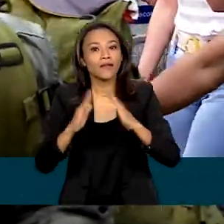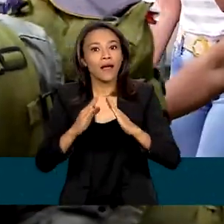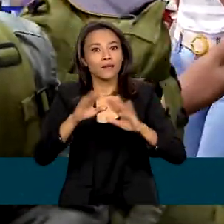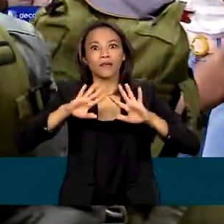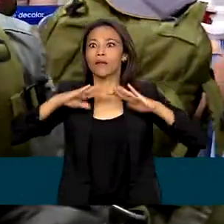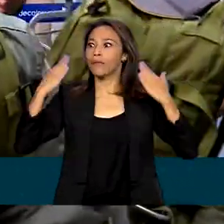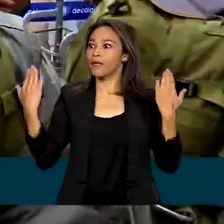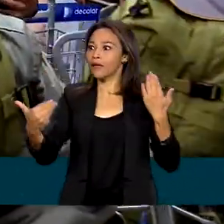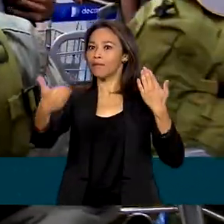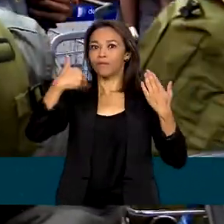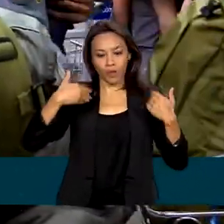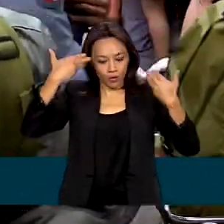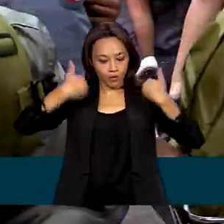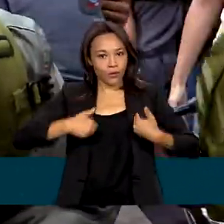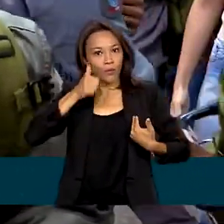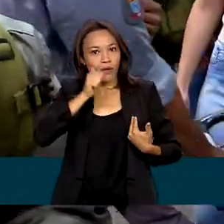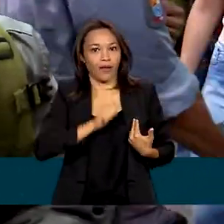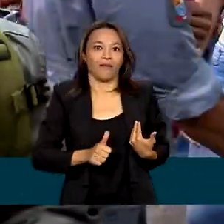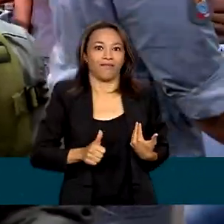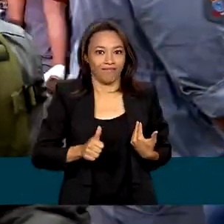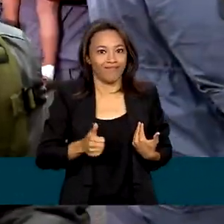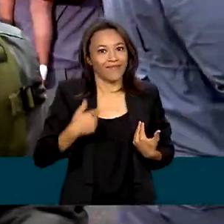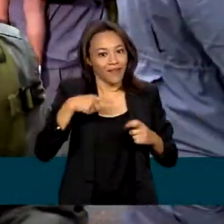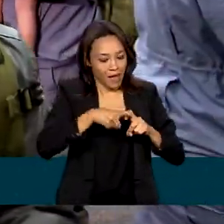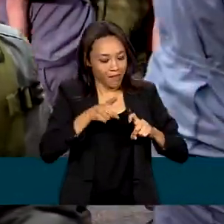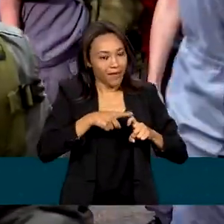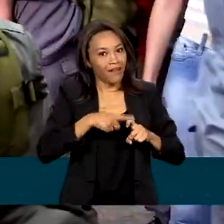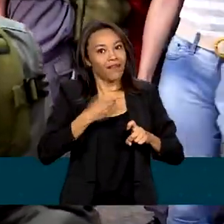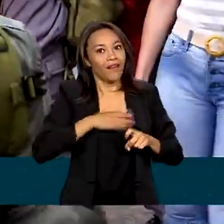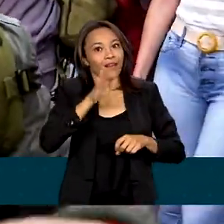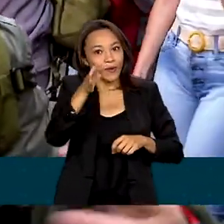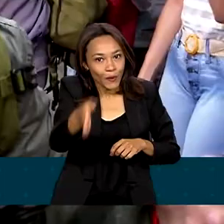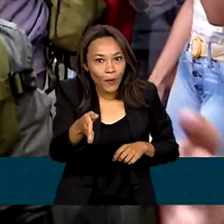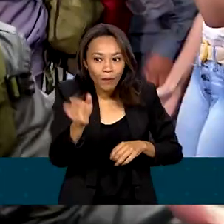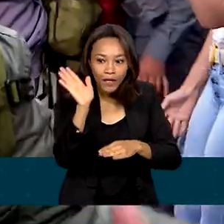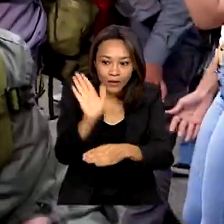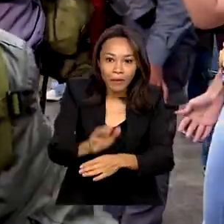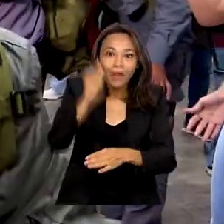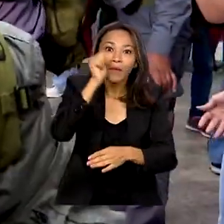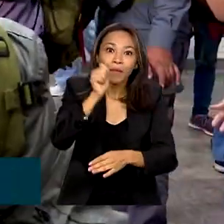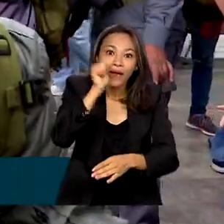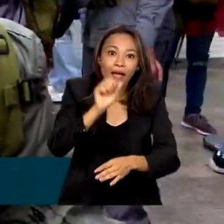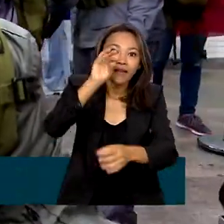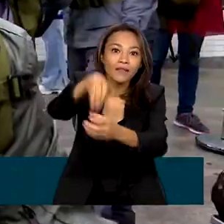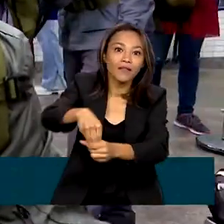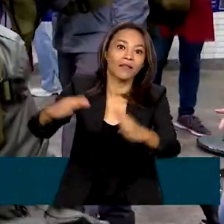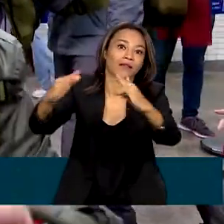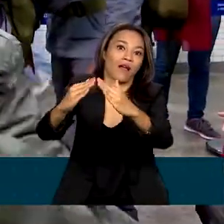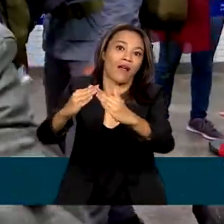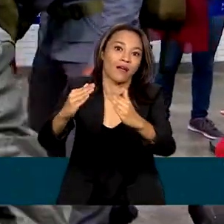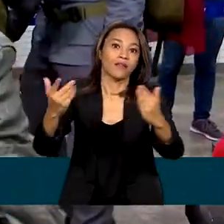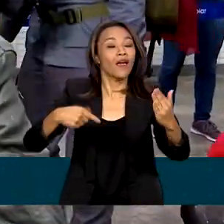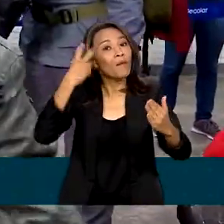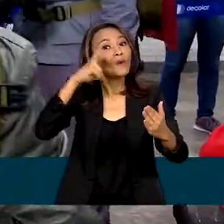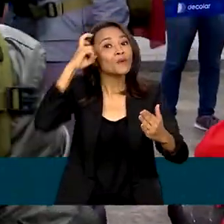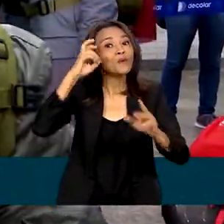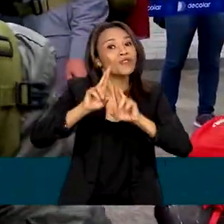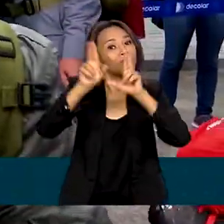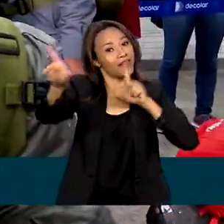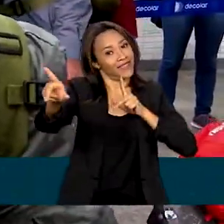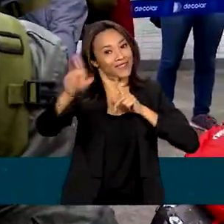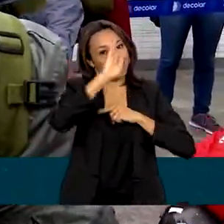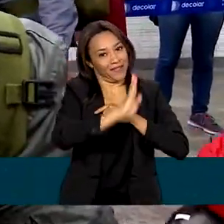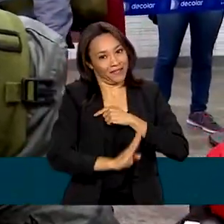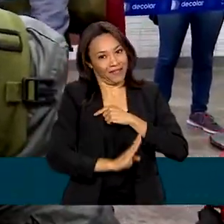abriram a casa deles por ser mulher a médica entrou na casa para ajudar porque era mulheres dentro das casas sabe é a cultura é diferente mesmo